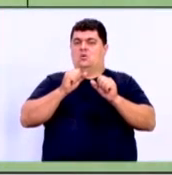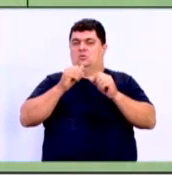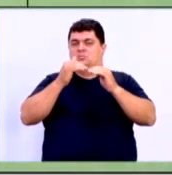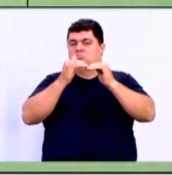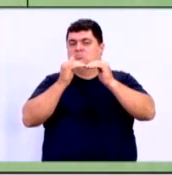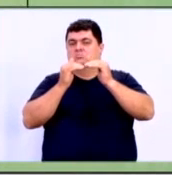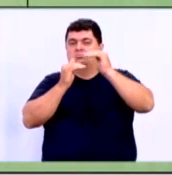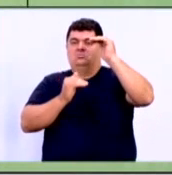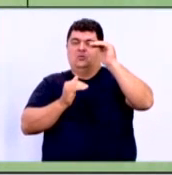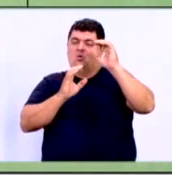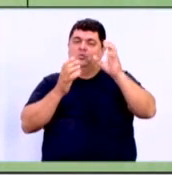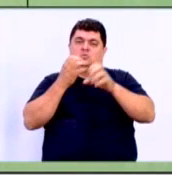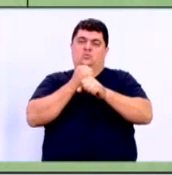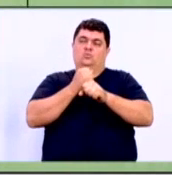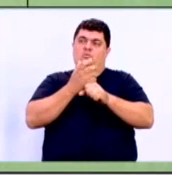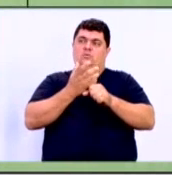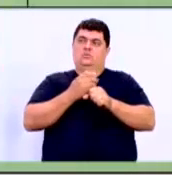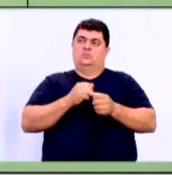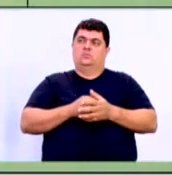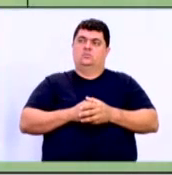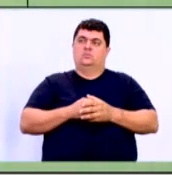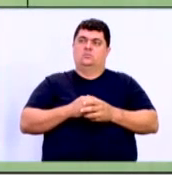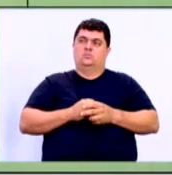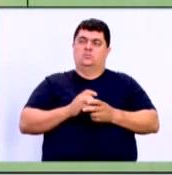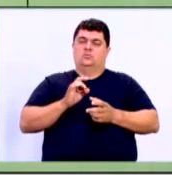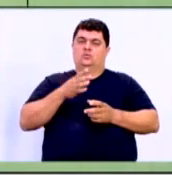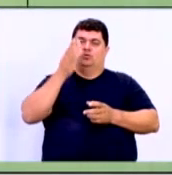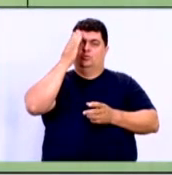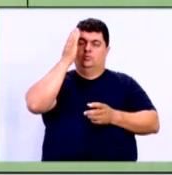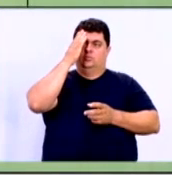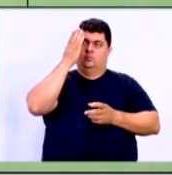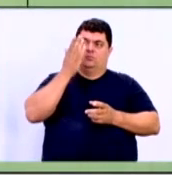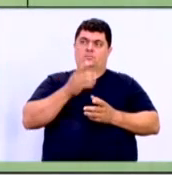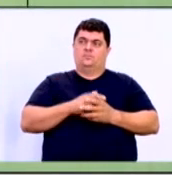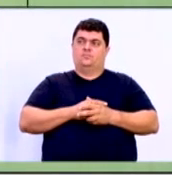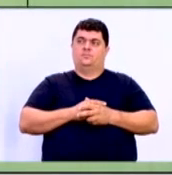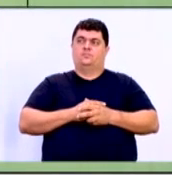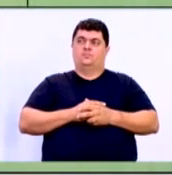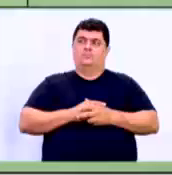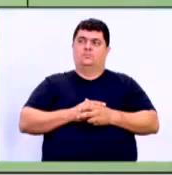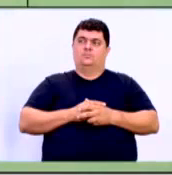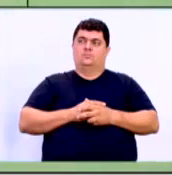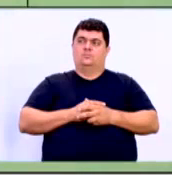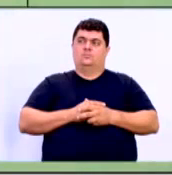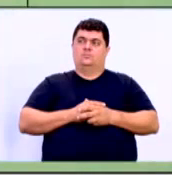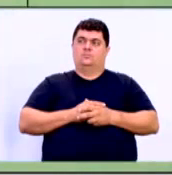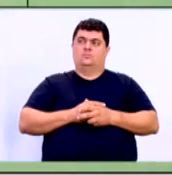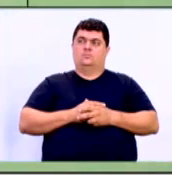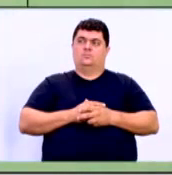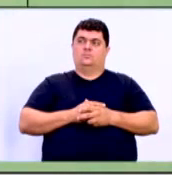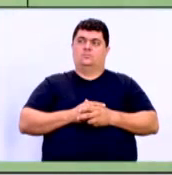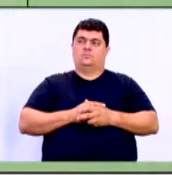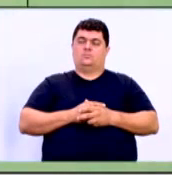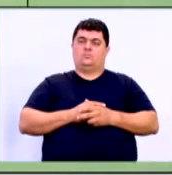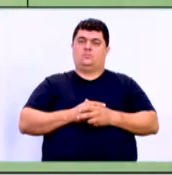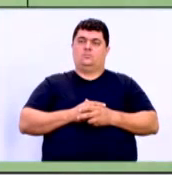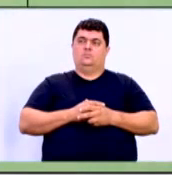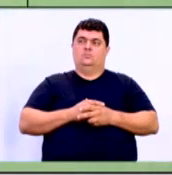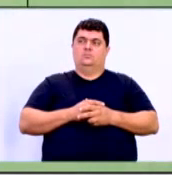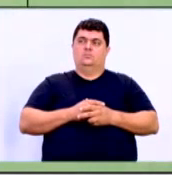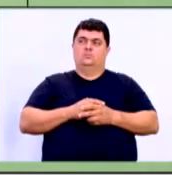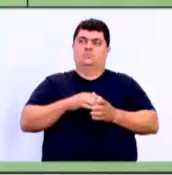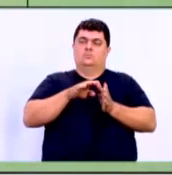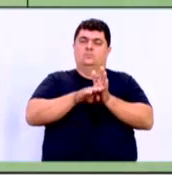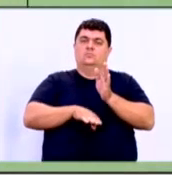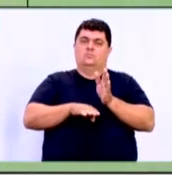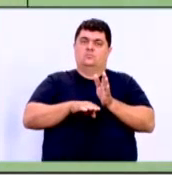separado ou junto, eu botei aqui só para efeito de facilitar no slide, né, que subtrai. Então,